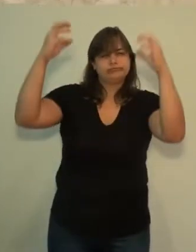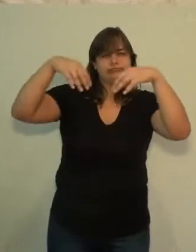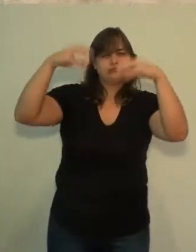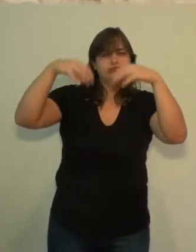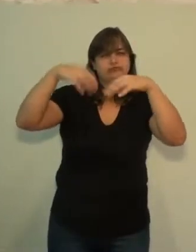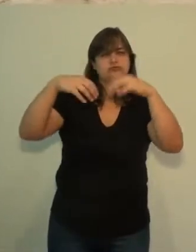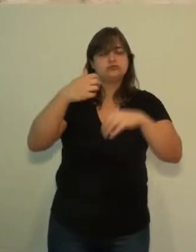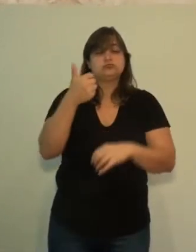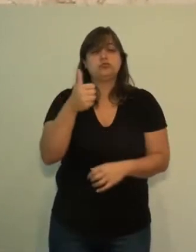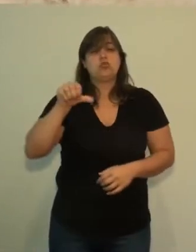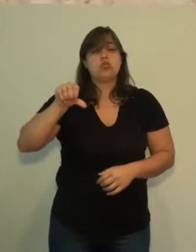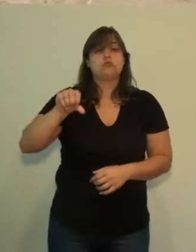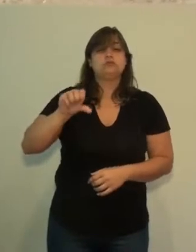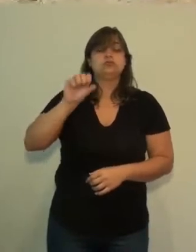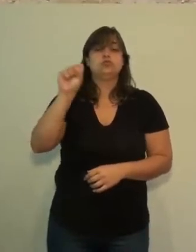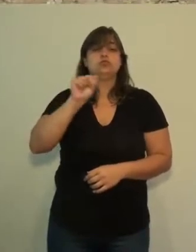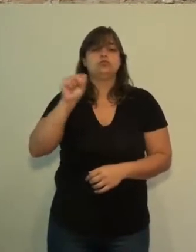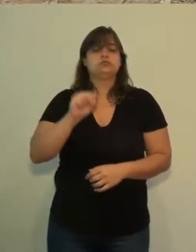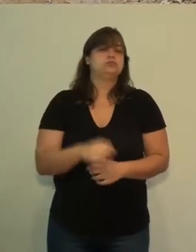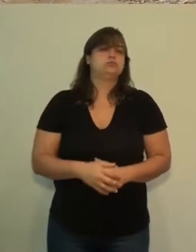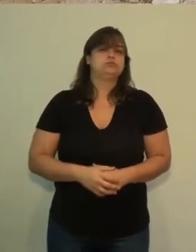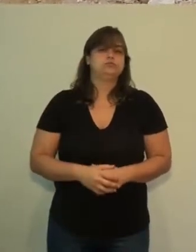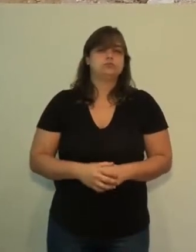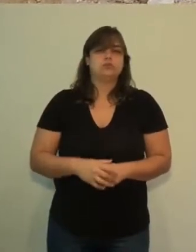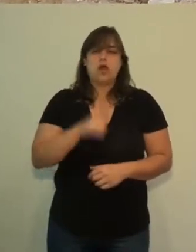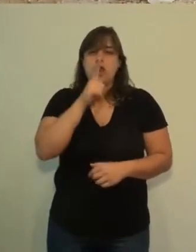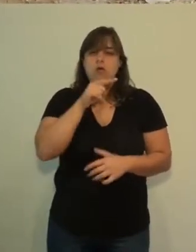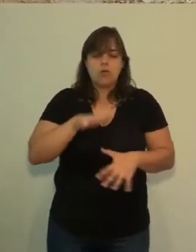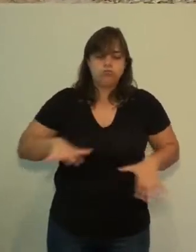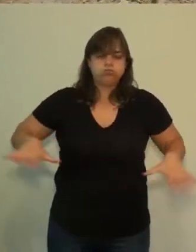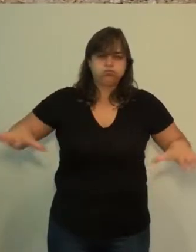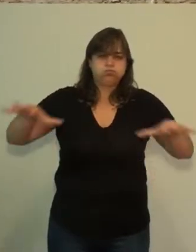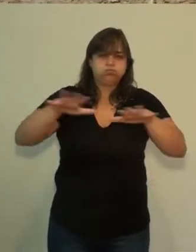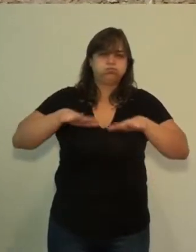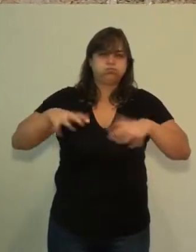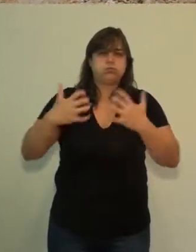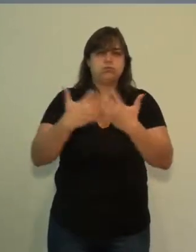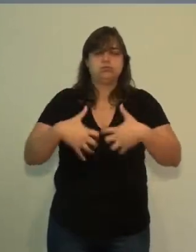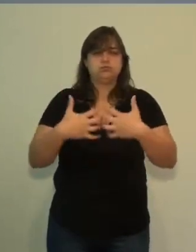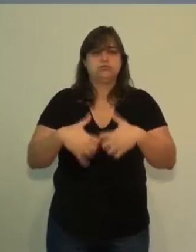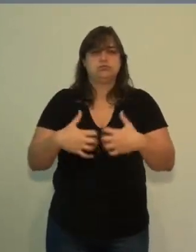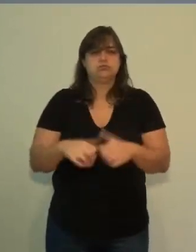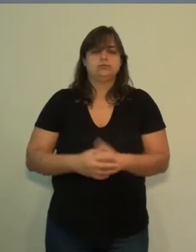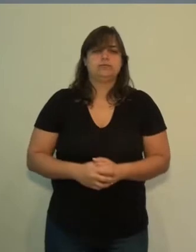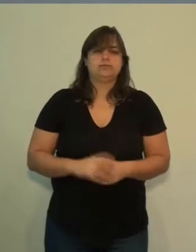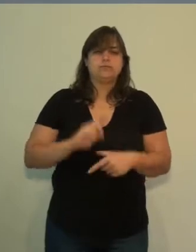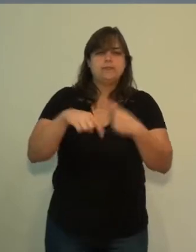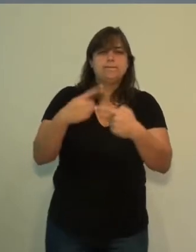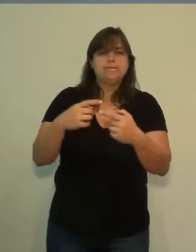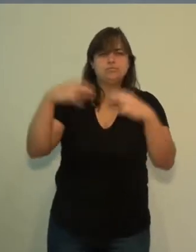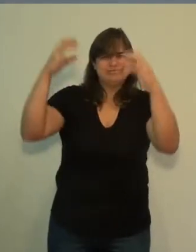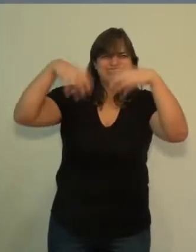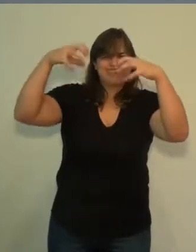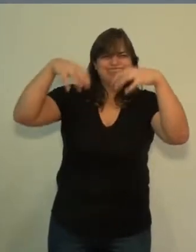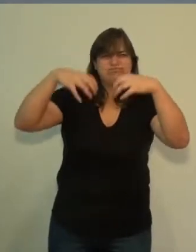chuvas de 1988, que alagou todo o centro histórico de Petrópolis. Quando depois das chuvas de